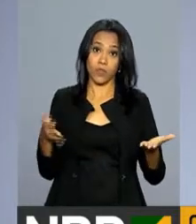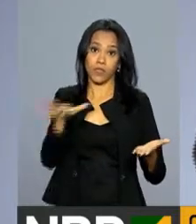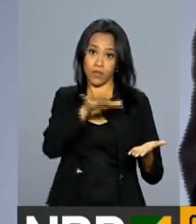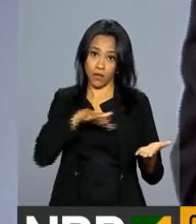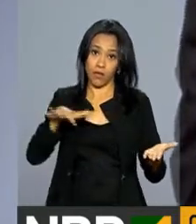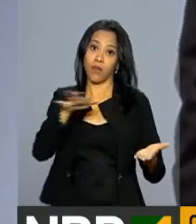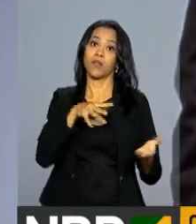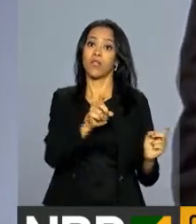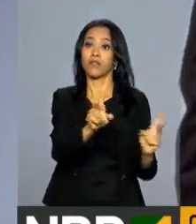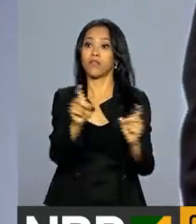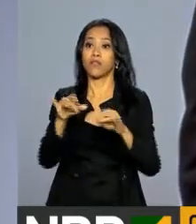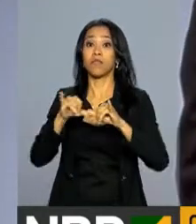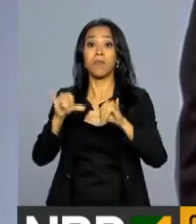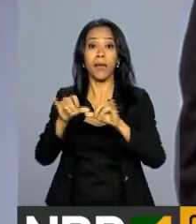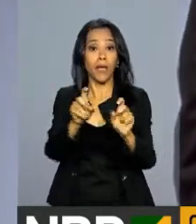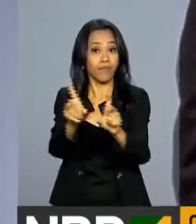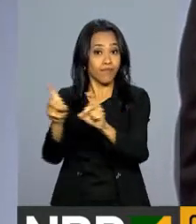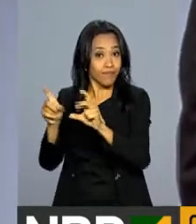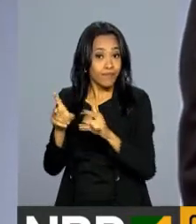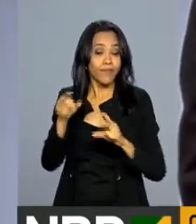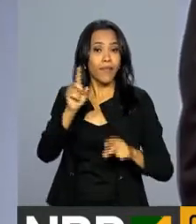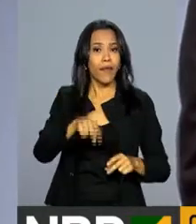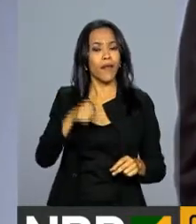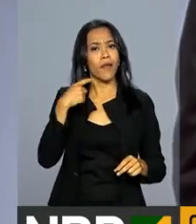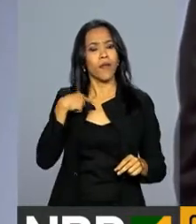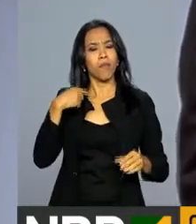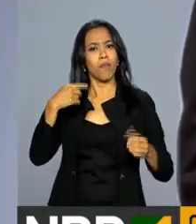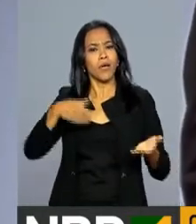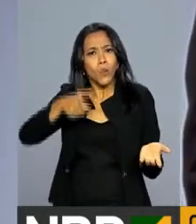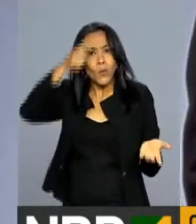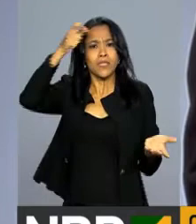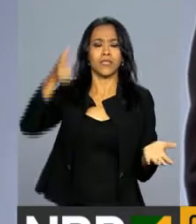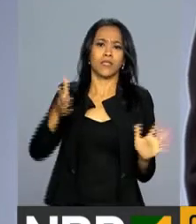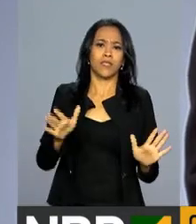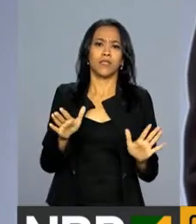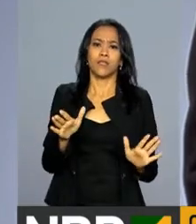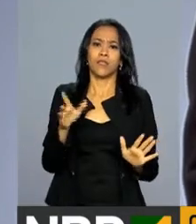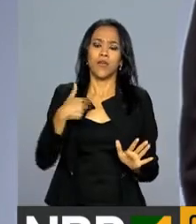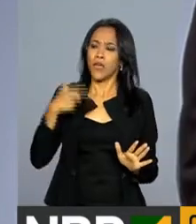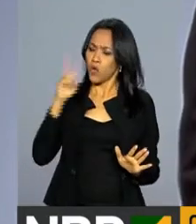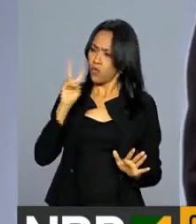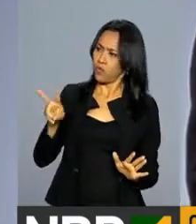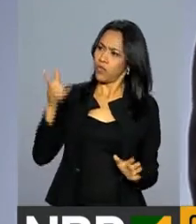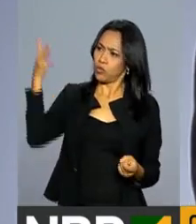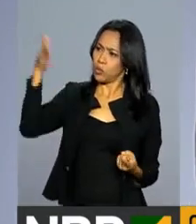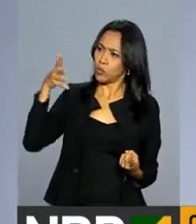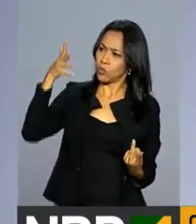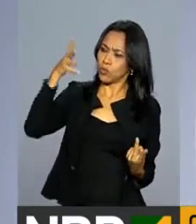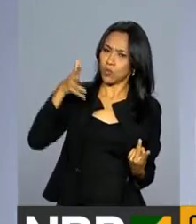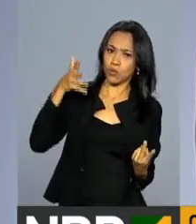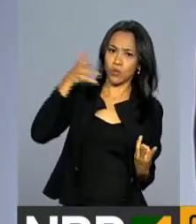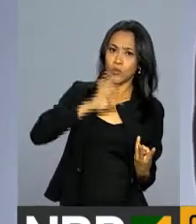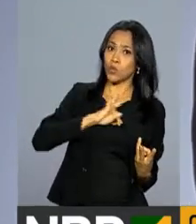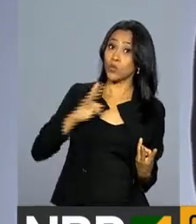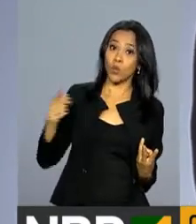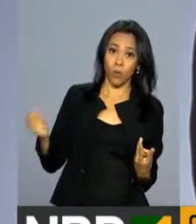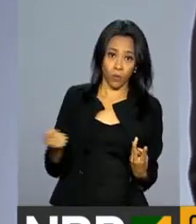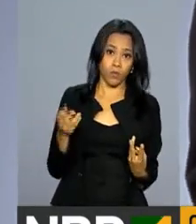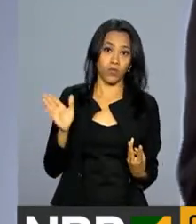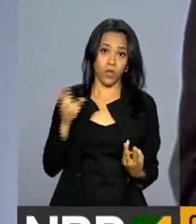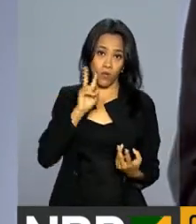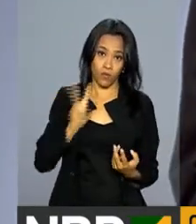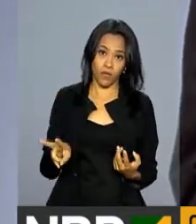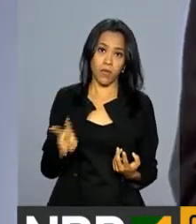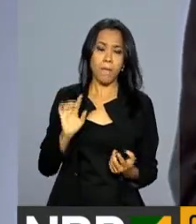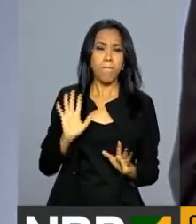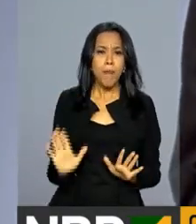exatamente a coincidência interessante eu ouvi com muita atenção o discurso de todos sem exceção mas